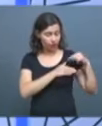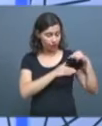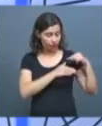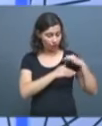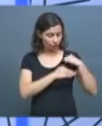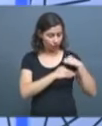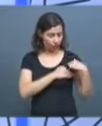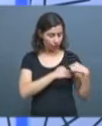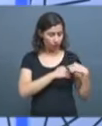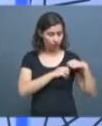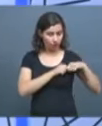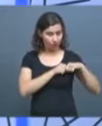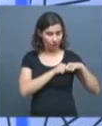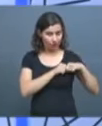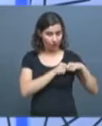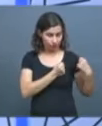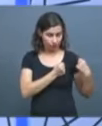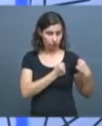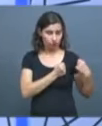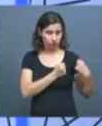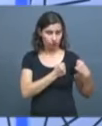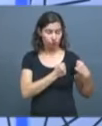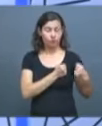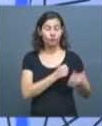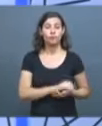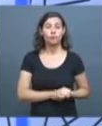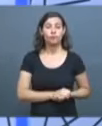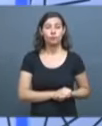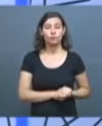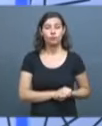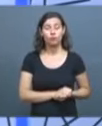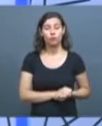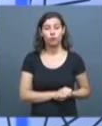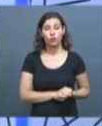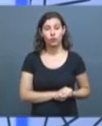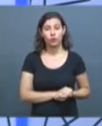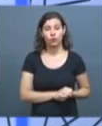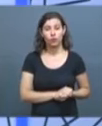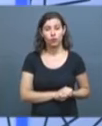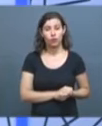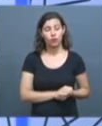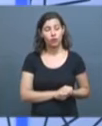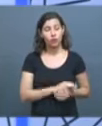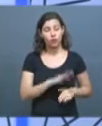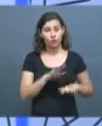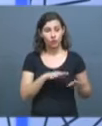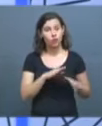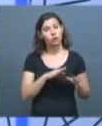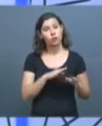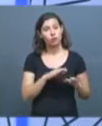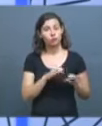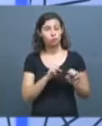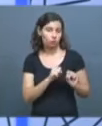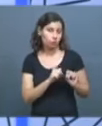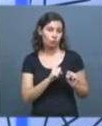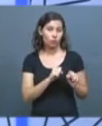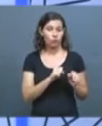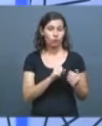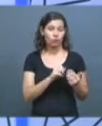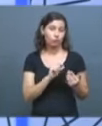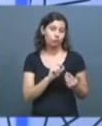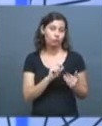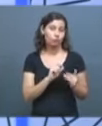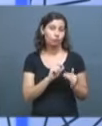da parede do vaso. Uma lesão na parede do vaso, que uma grande parte pode colar, mas mata. E isso mata muito